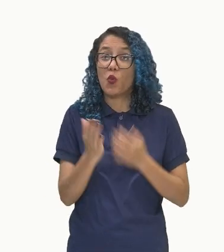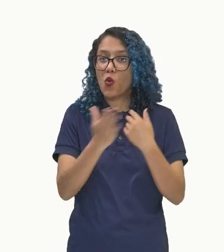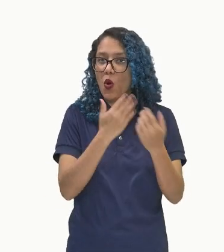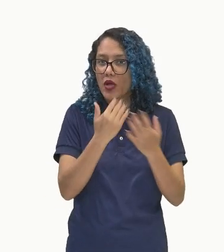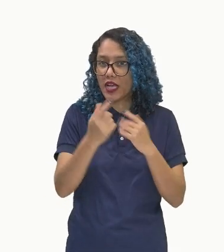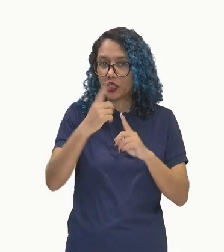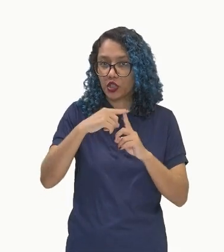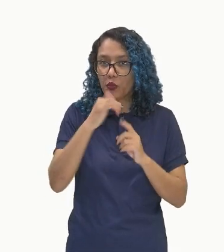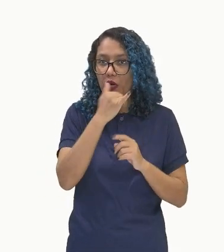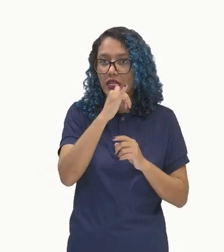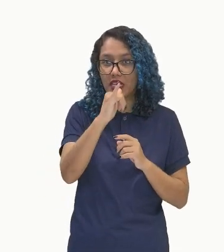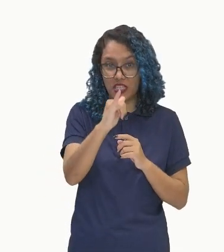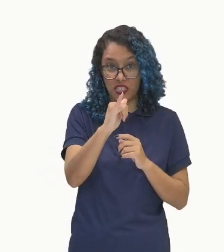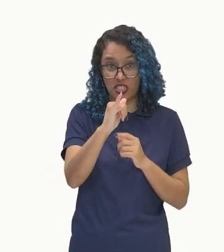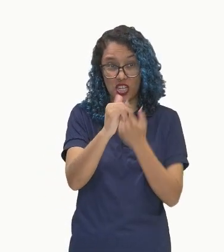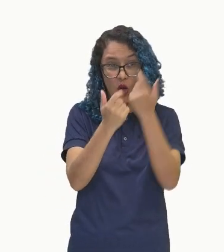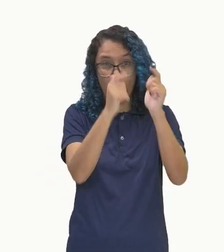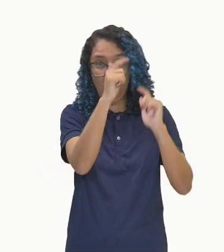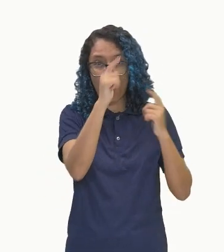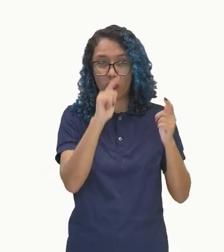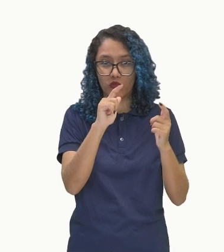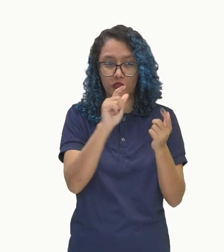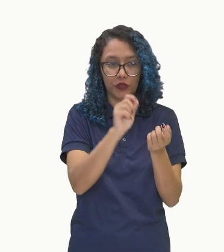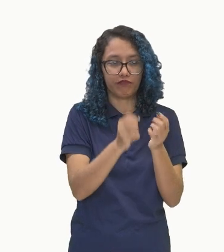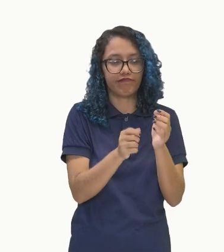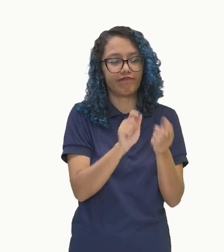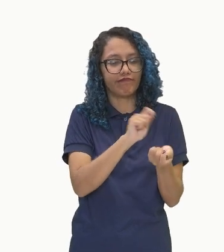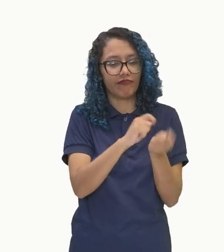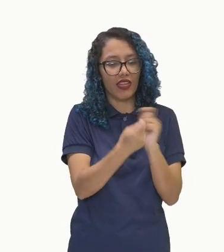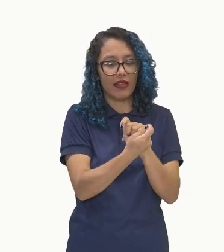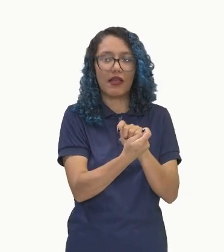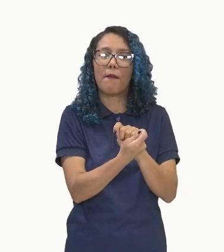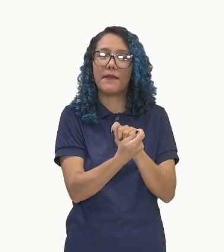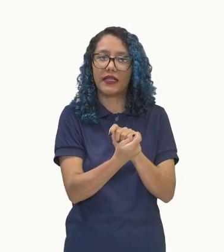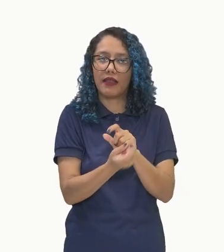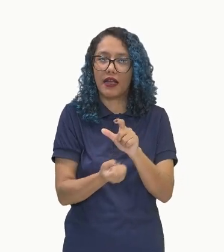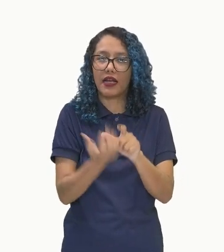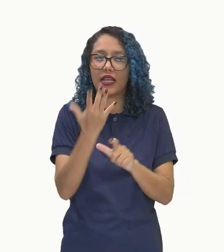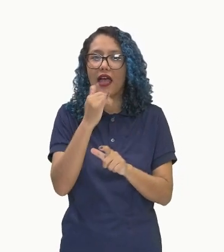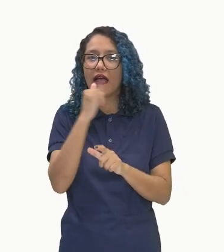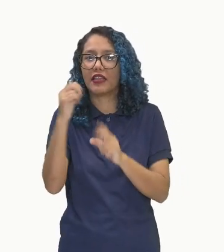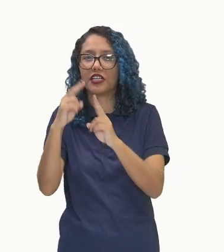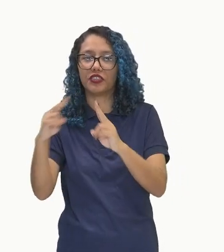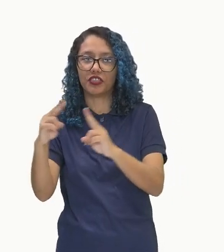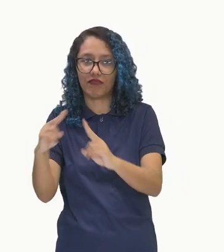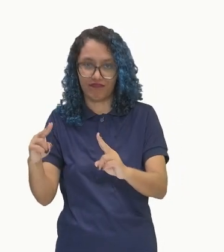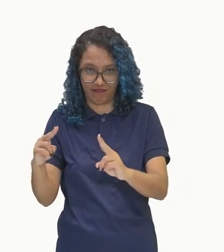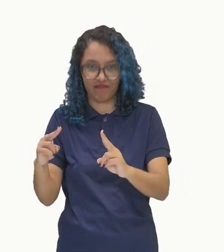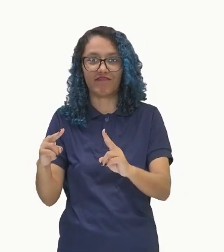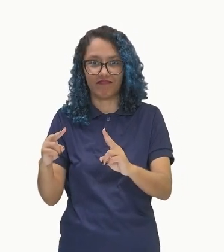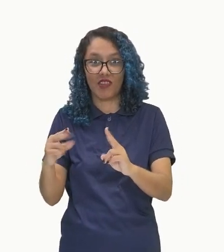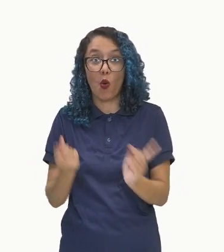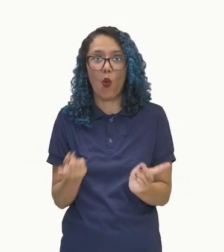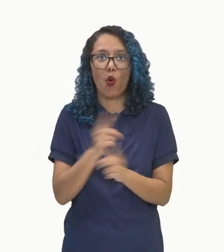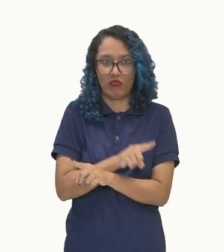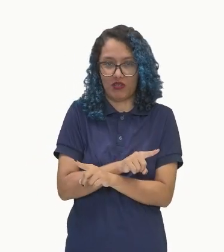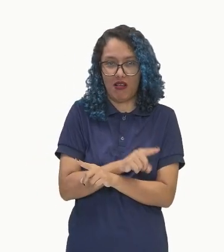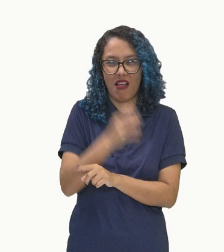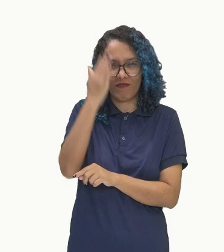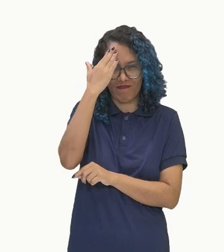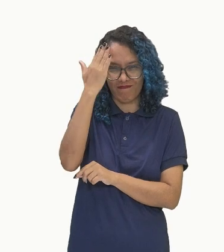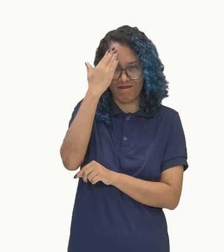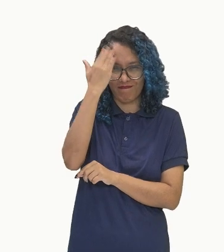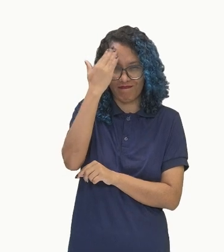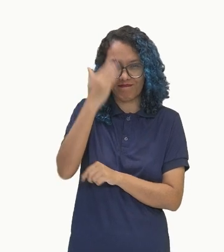energia elétrica em outra forma de energia. E os geradores elétricos convertem qualquer forma